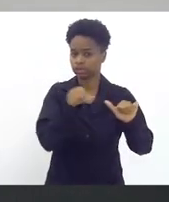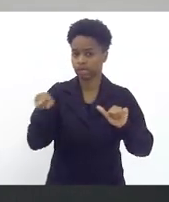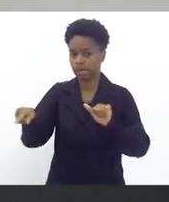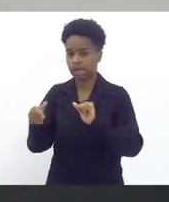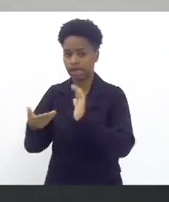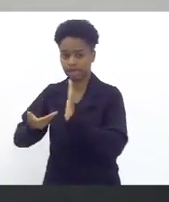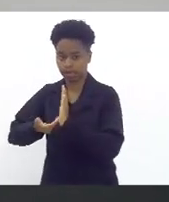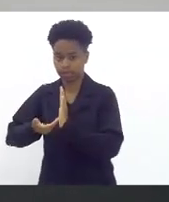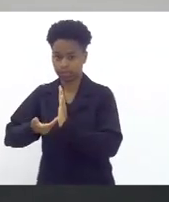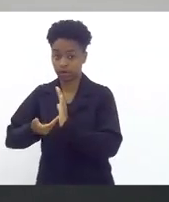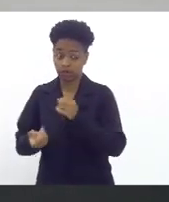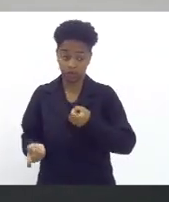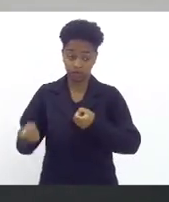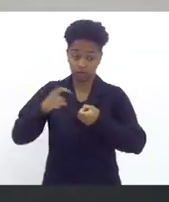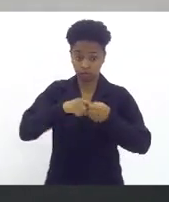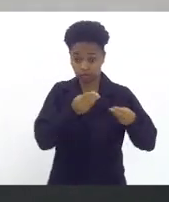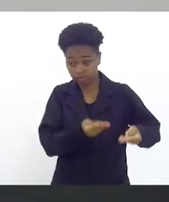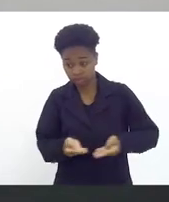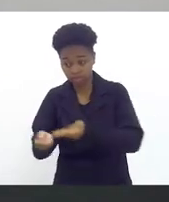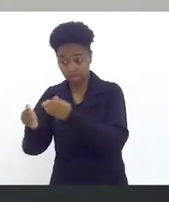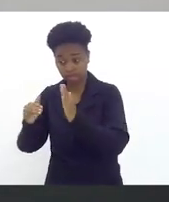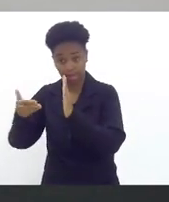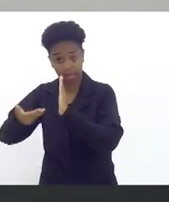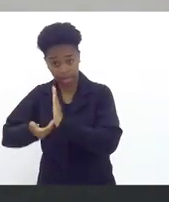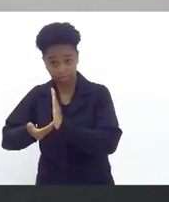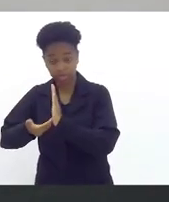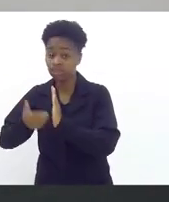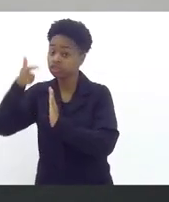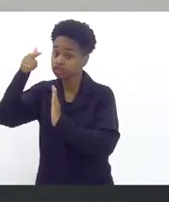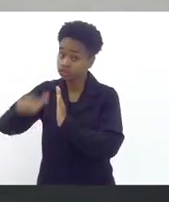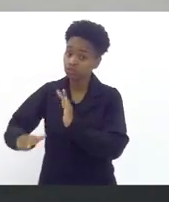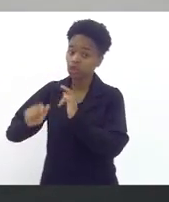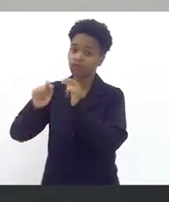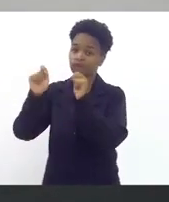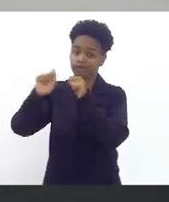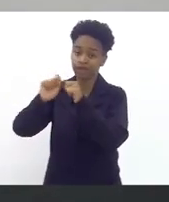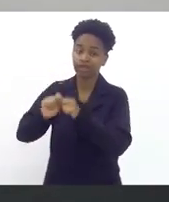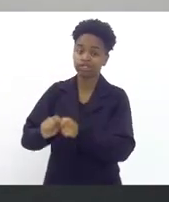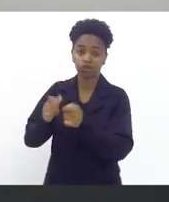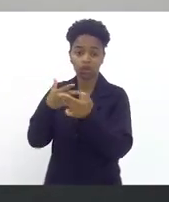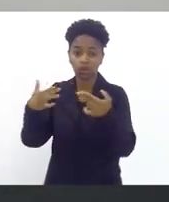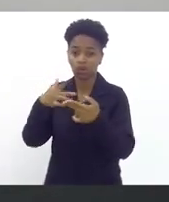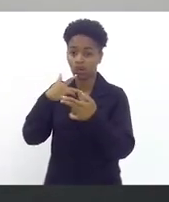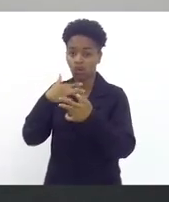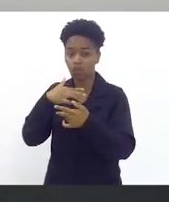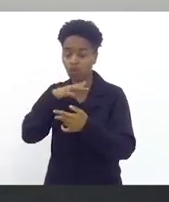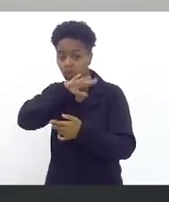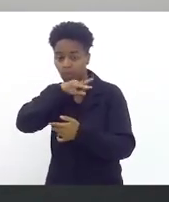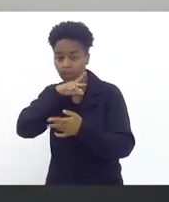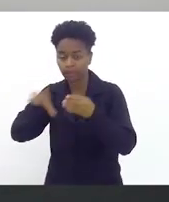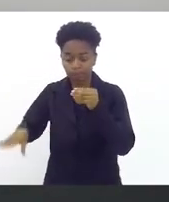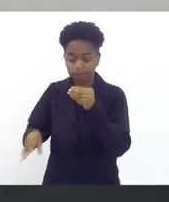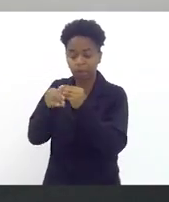voltou para câmara e a Câmara recompôs tudo de mal que